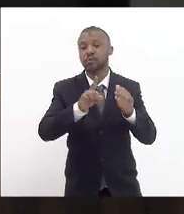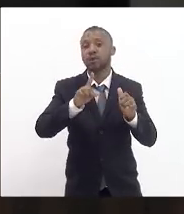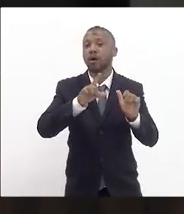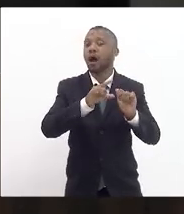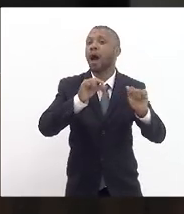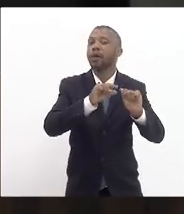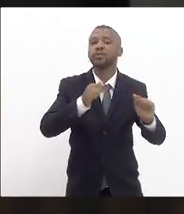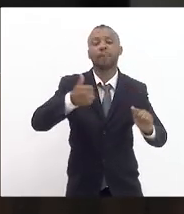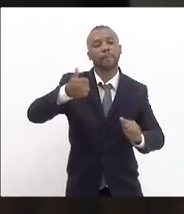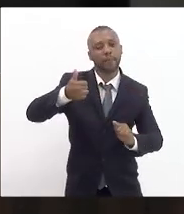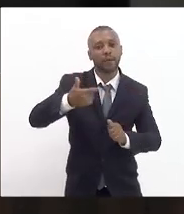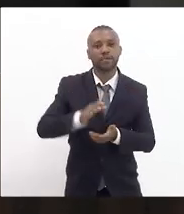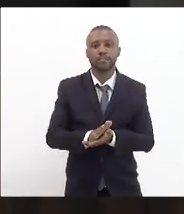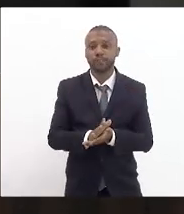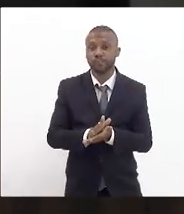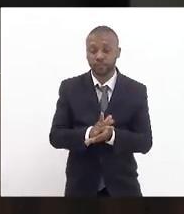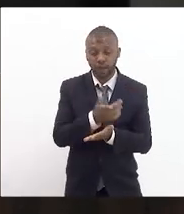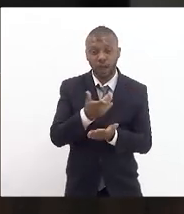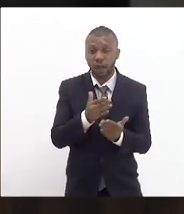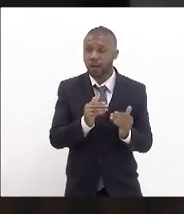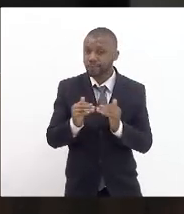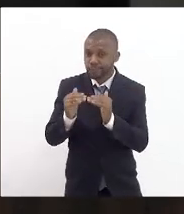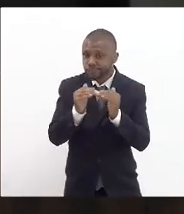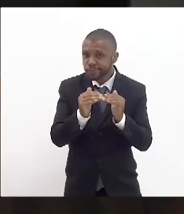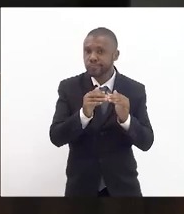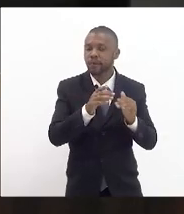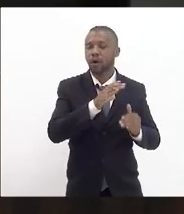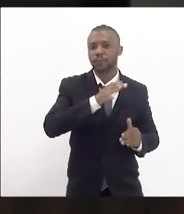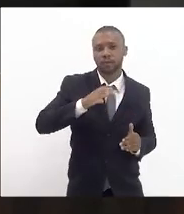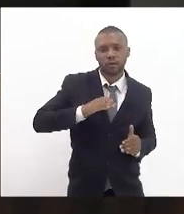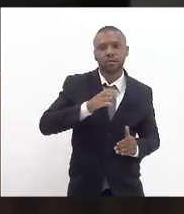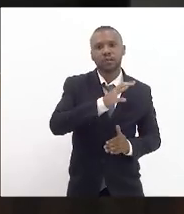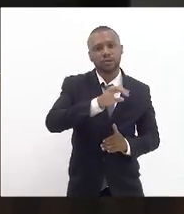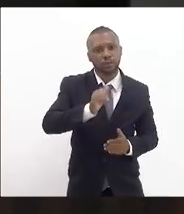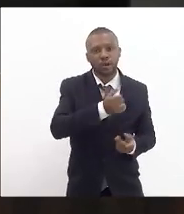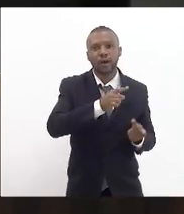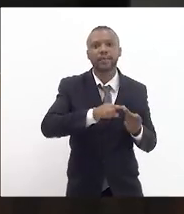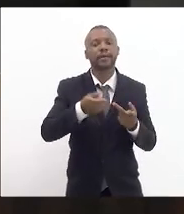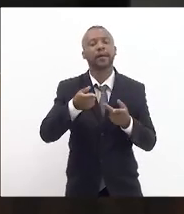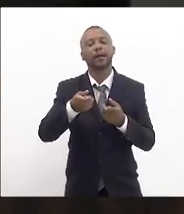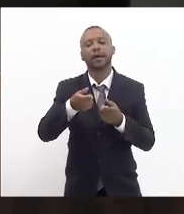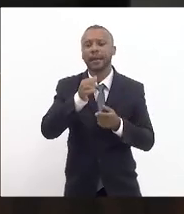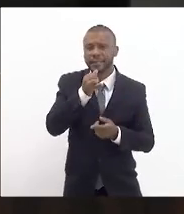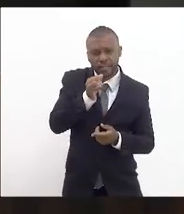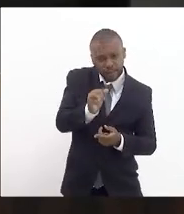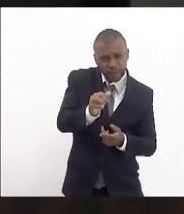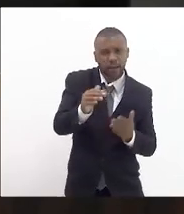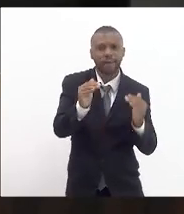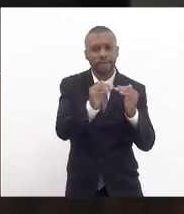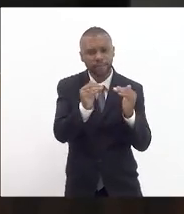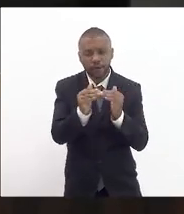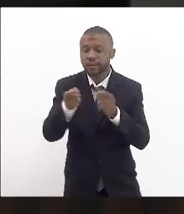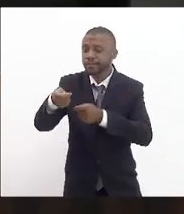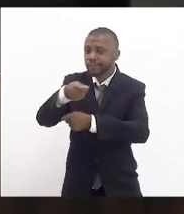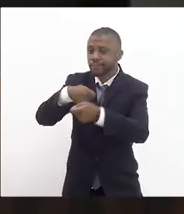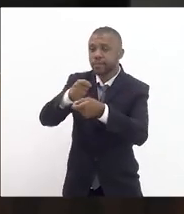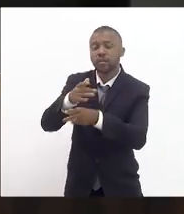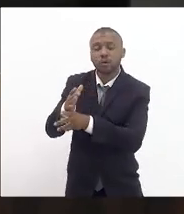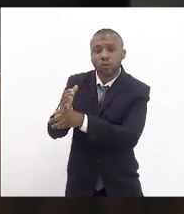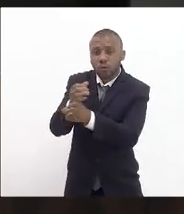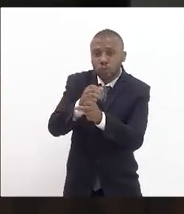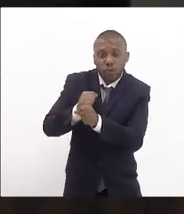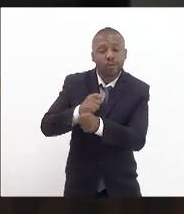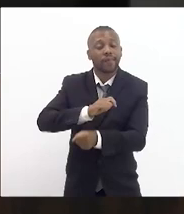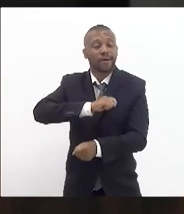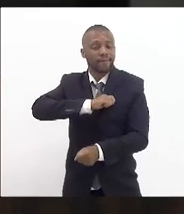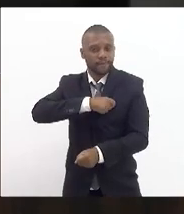da Comissão de Constituição e Justiça pela Constitucionalidade, Minas e Energia, favorável. Economia, Indústria e Comércio, favorável. Tributação, Controle da Arrecadação Estadual, Fiscalização de